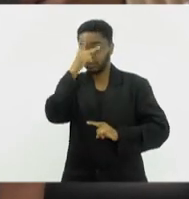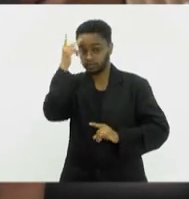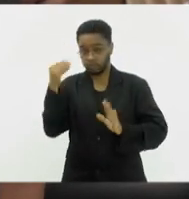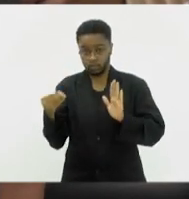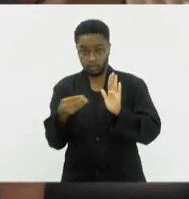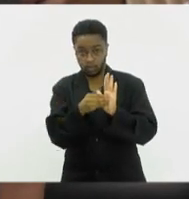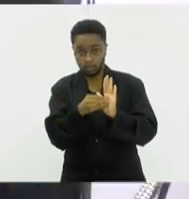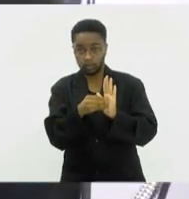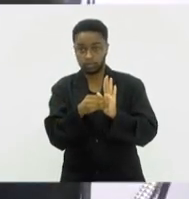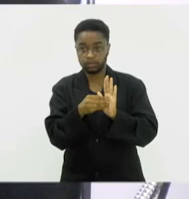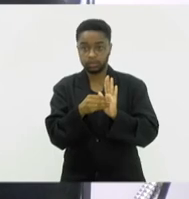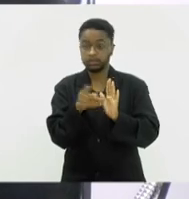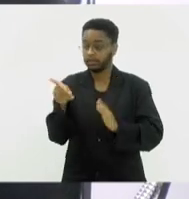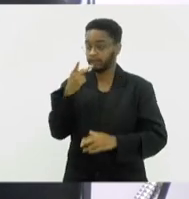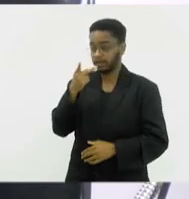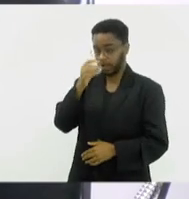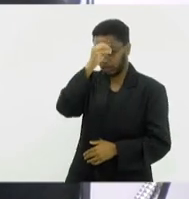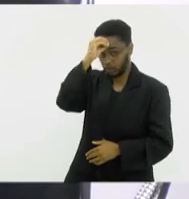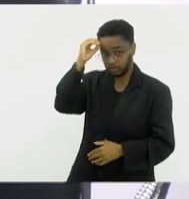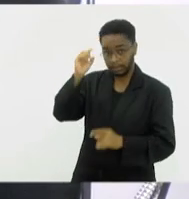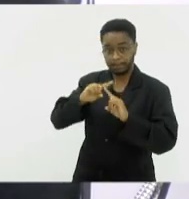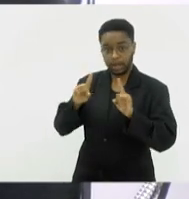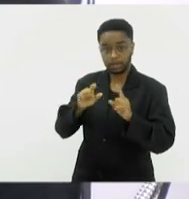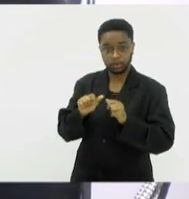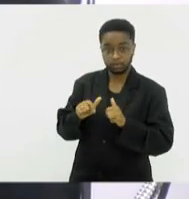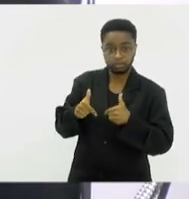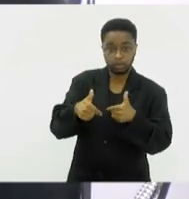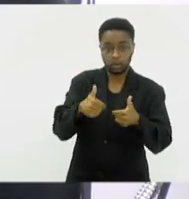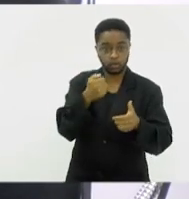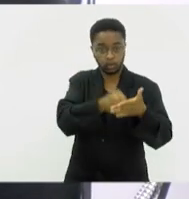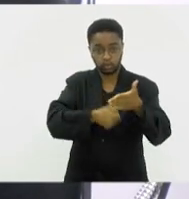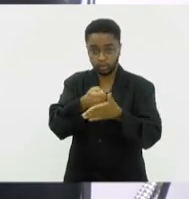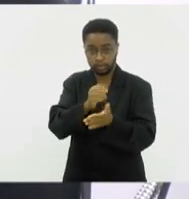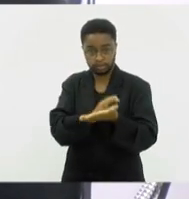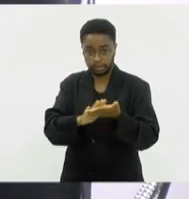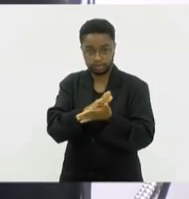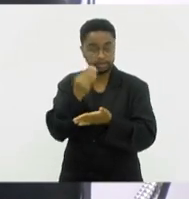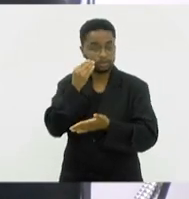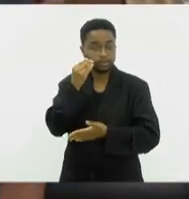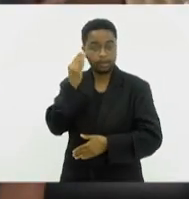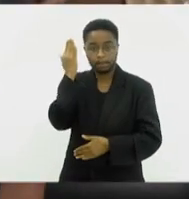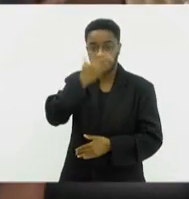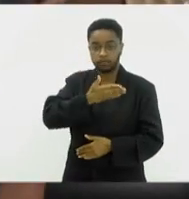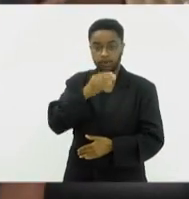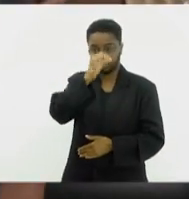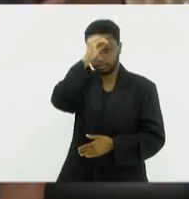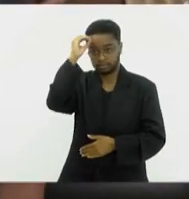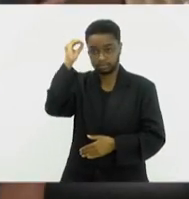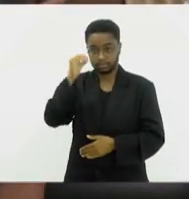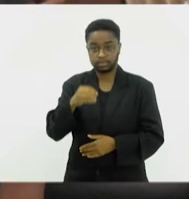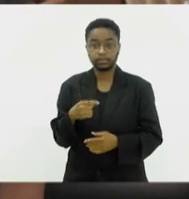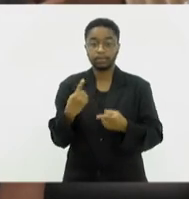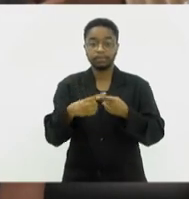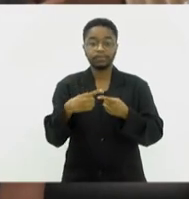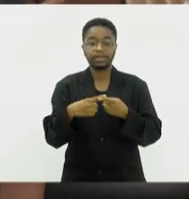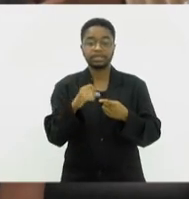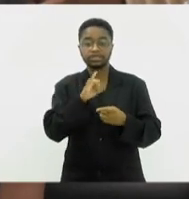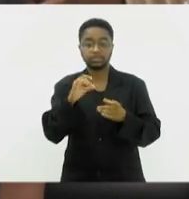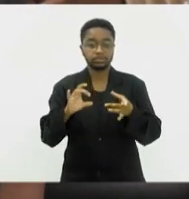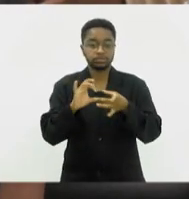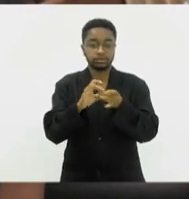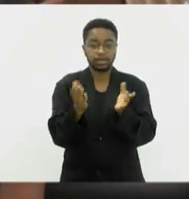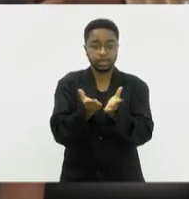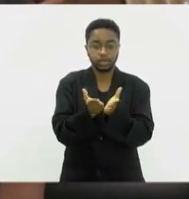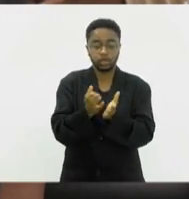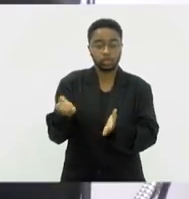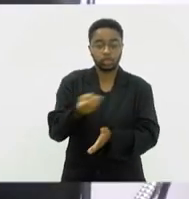que o senhor diz que é inocente, mas não lutou contra isso, para provar sua inocência. Sim, porque quem está em Cristo, nova criatura é. Para com isso,